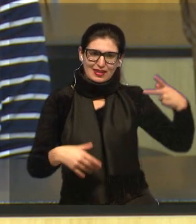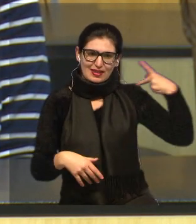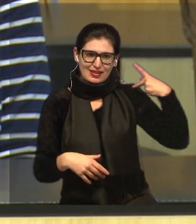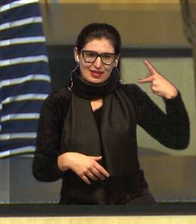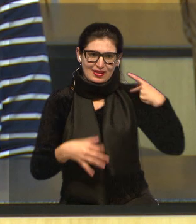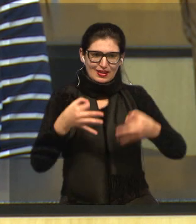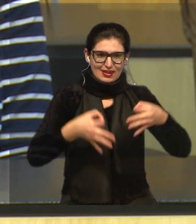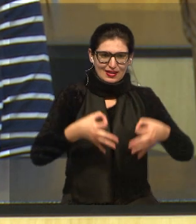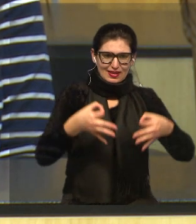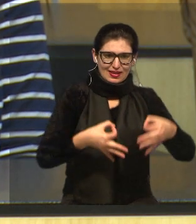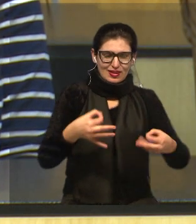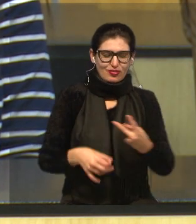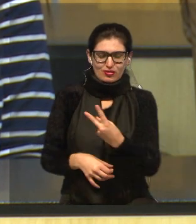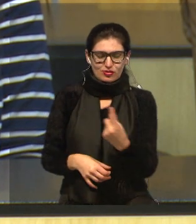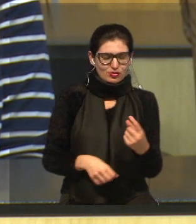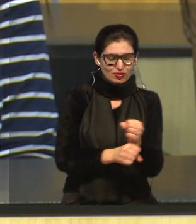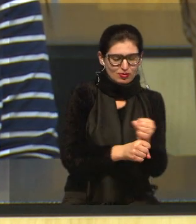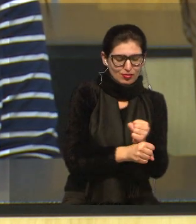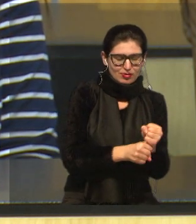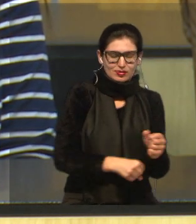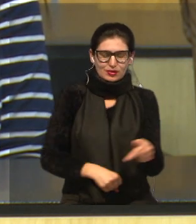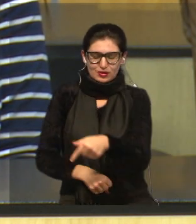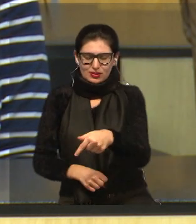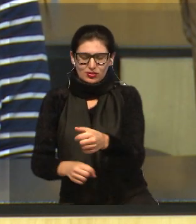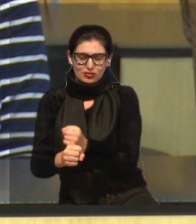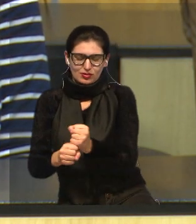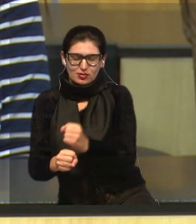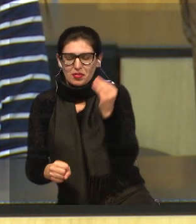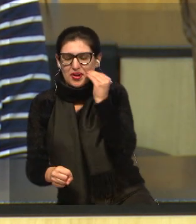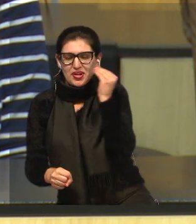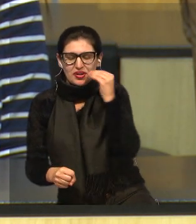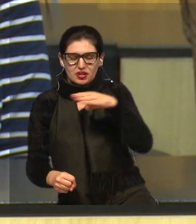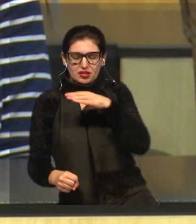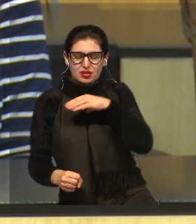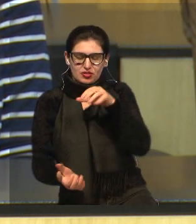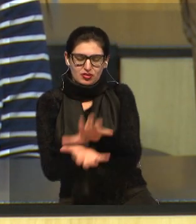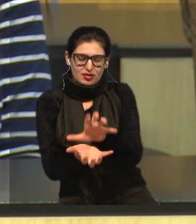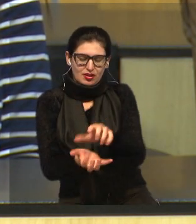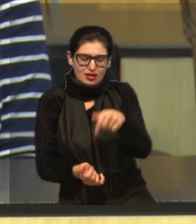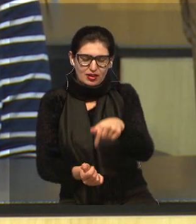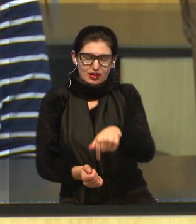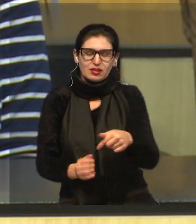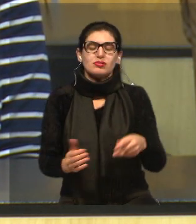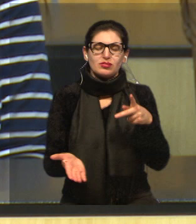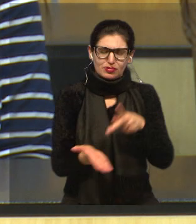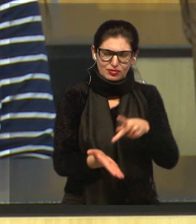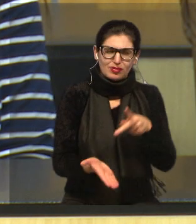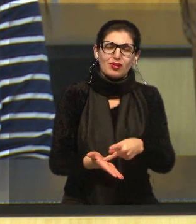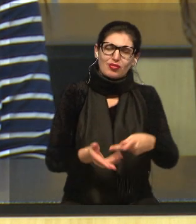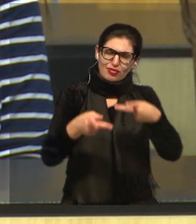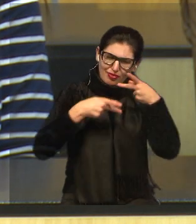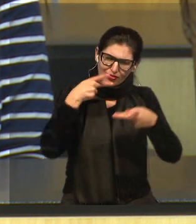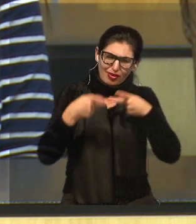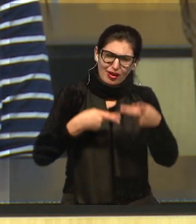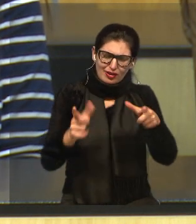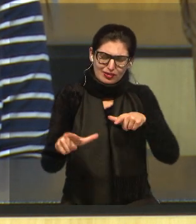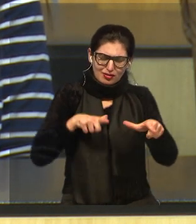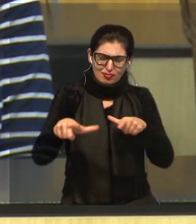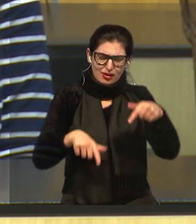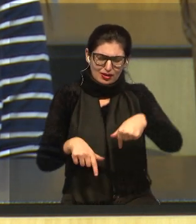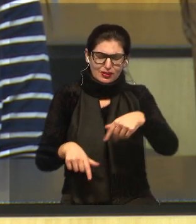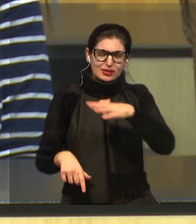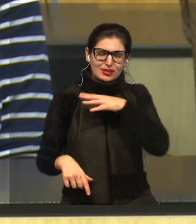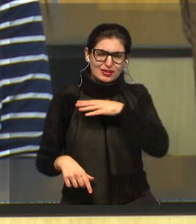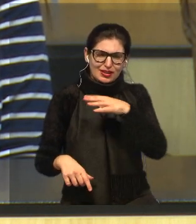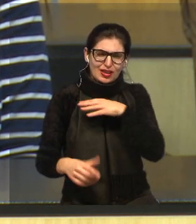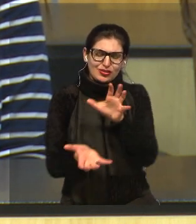há 21 anos, há 7 em Jacareí, e eu posso garantir para todos vocês que trabalhar em Jacareí é de